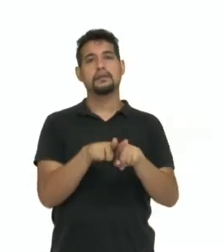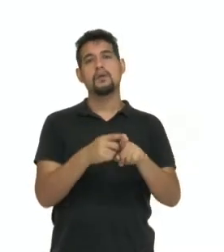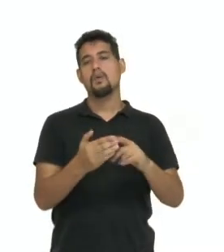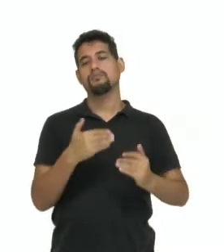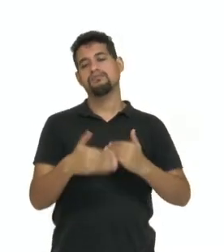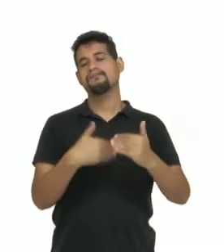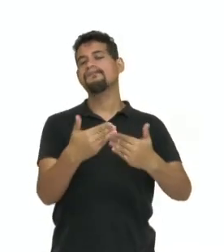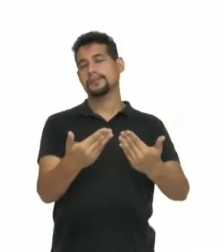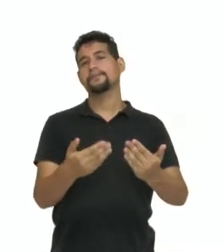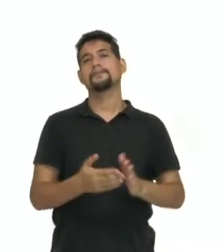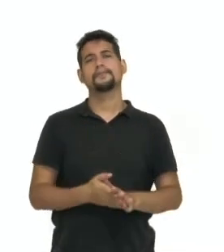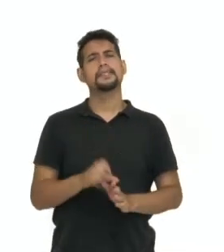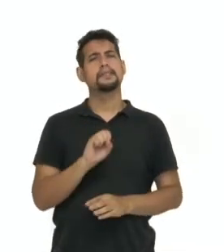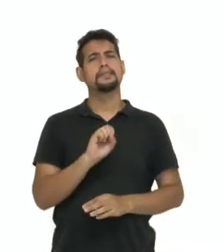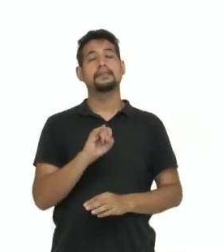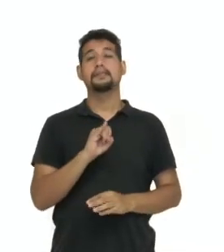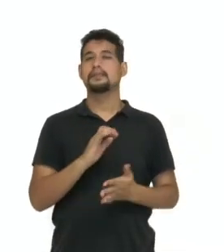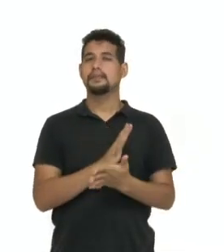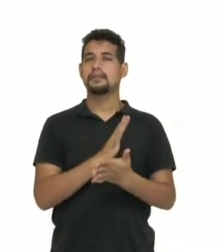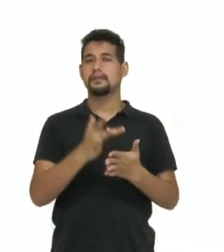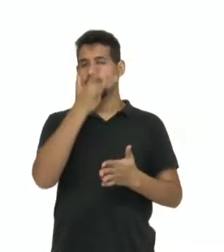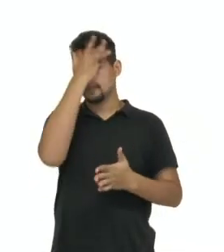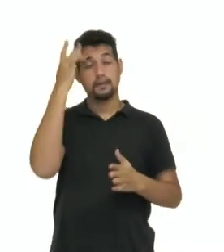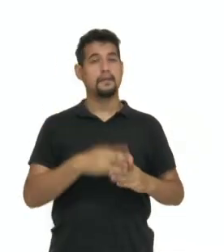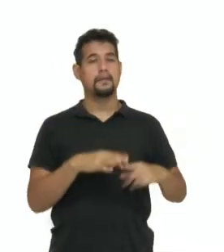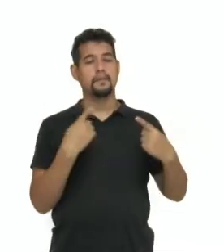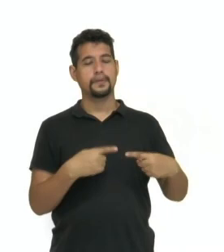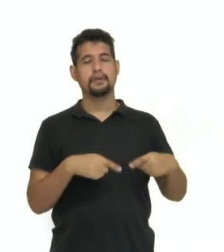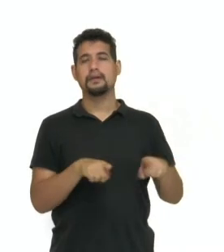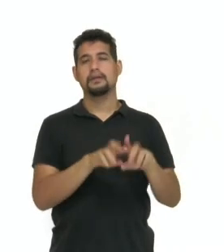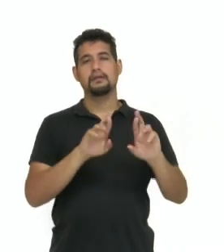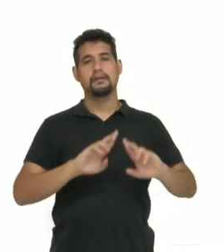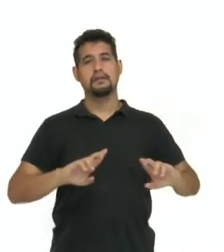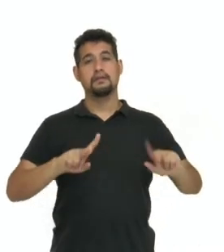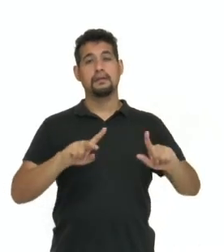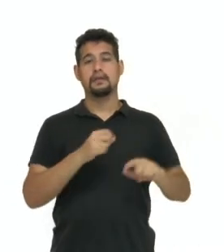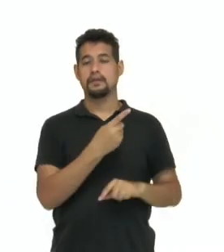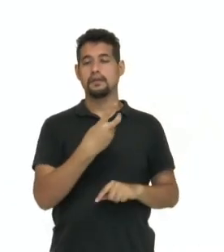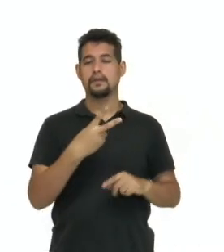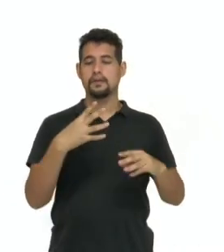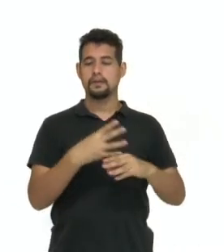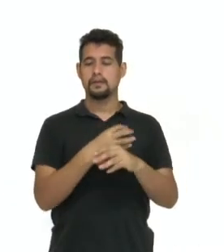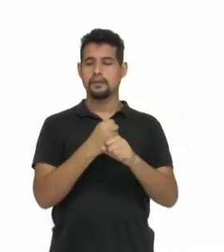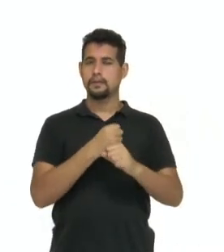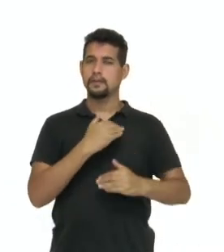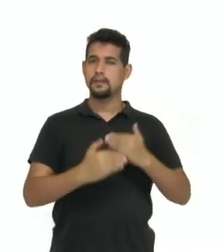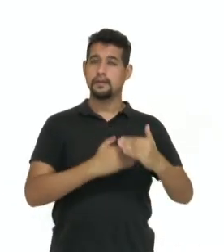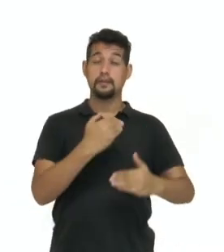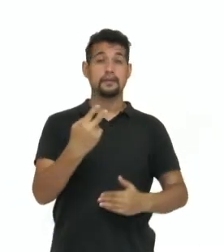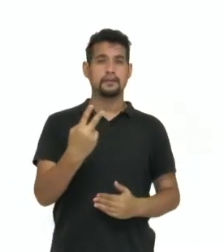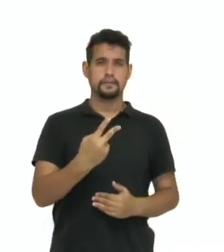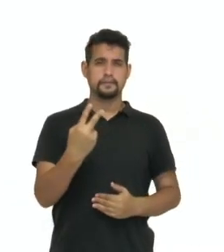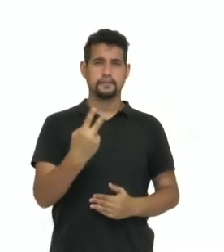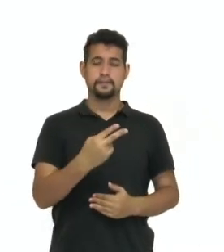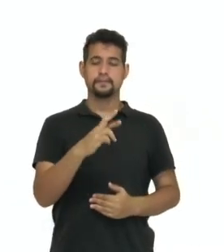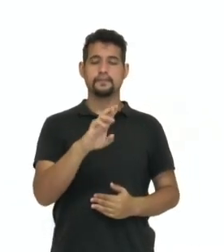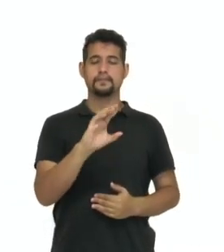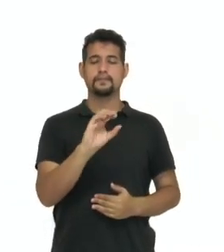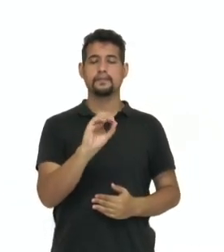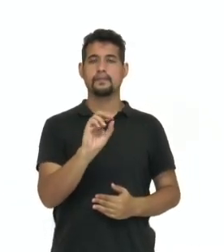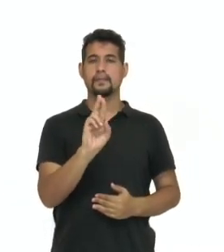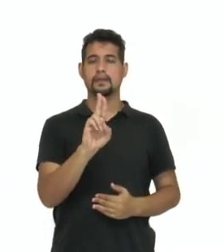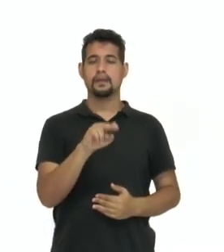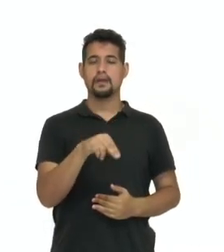continuar. Caso um dos competidores atinja uma diferença de 12 pontos a partir do segundo round,